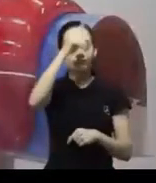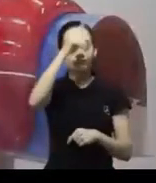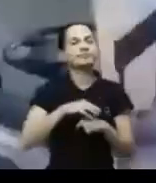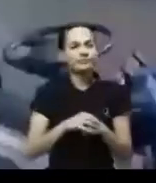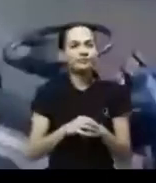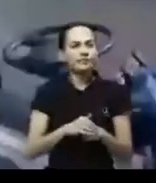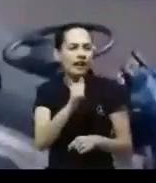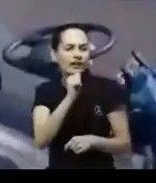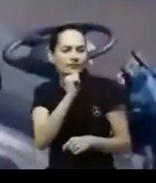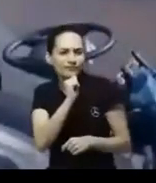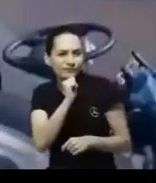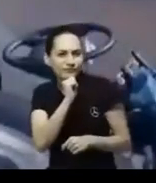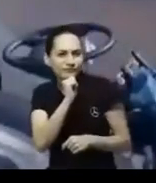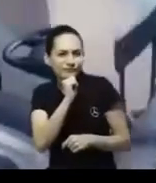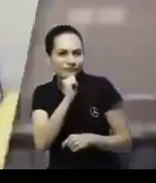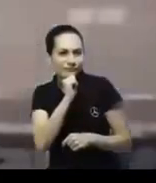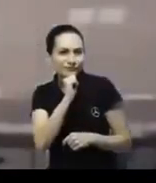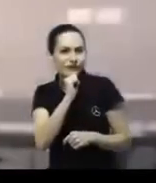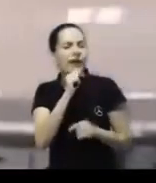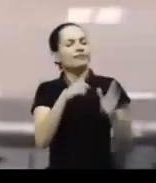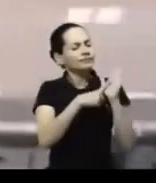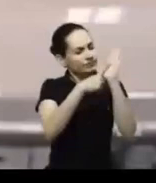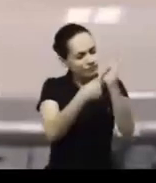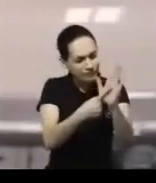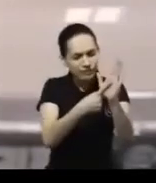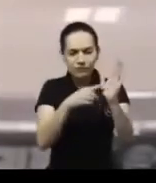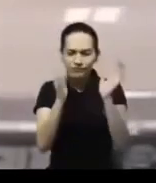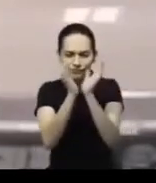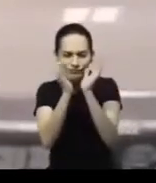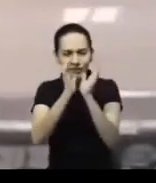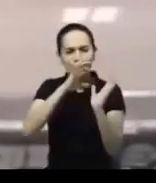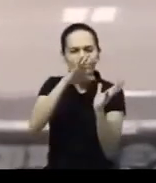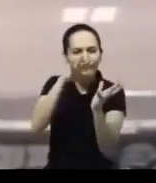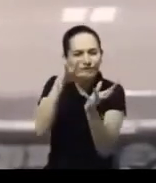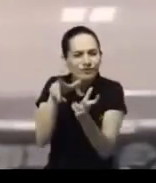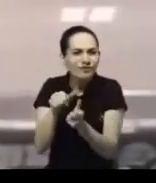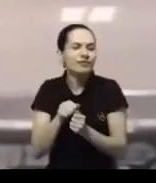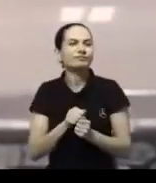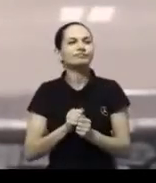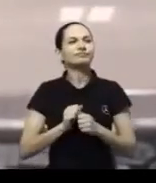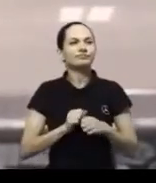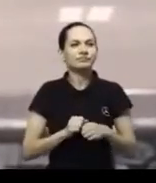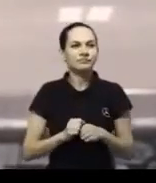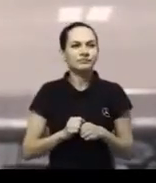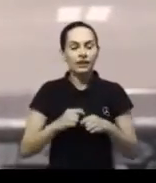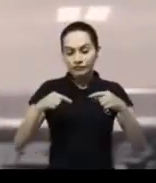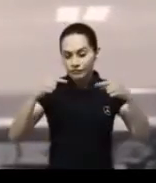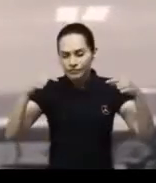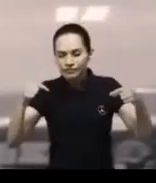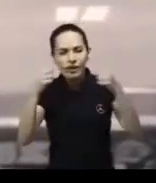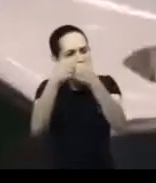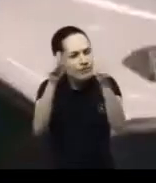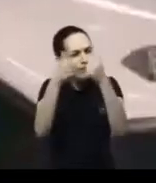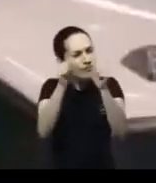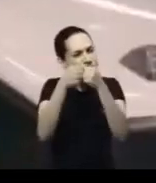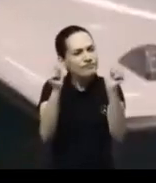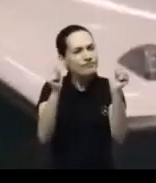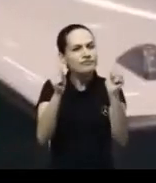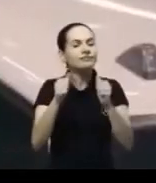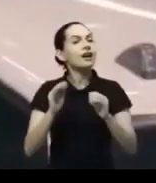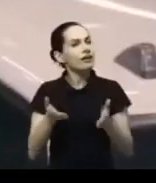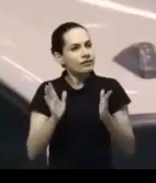E ainda nos consagramos como centro mundial da Daimler para chassi de ônibus.